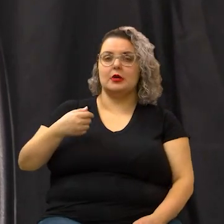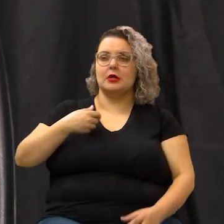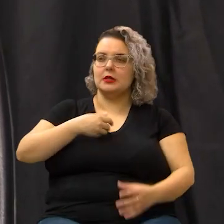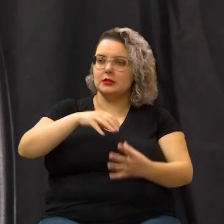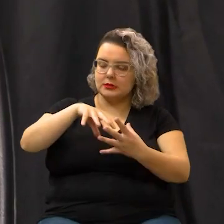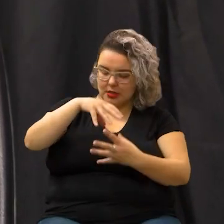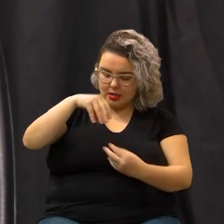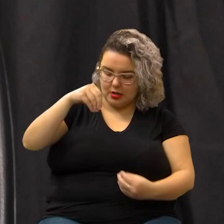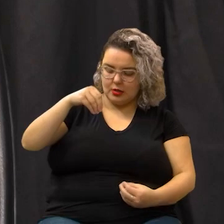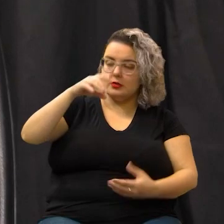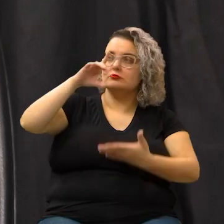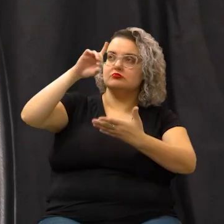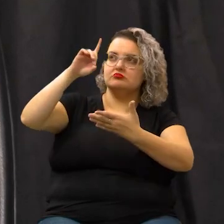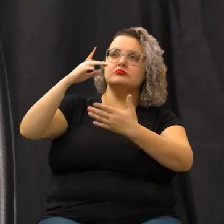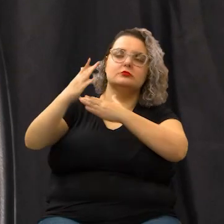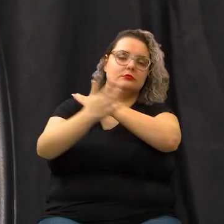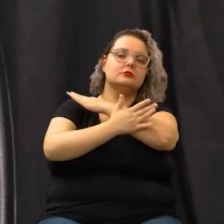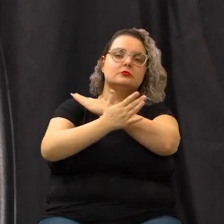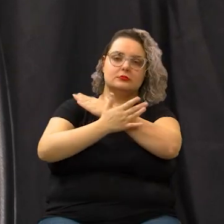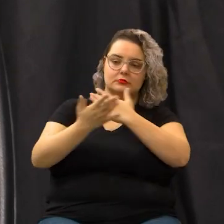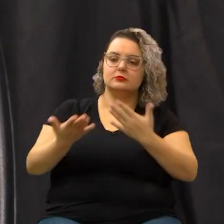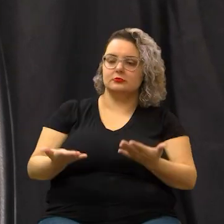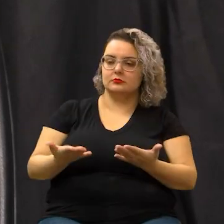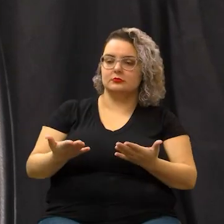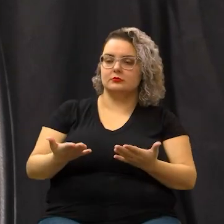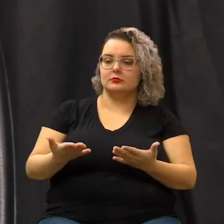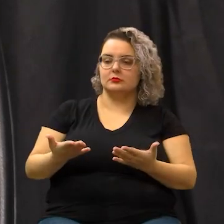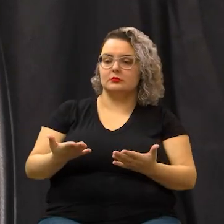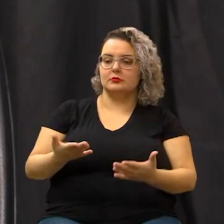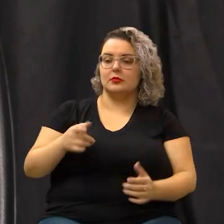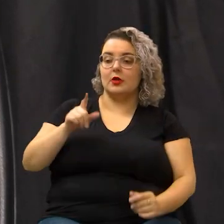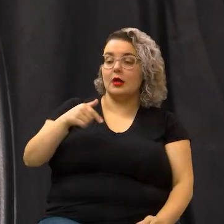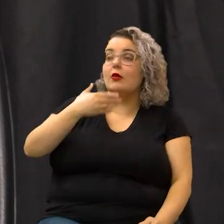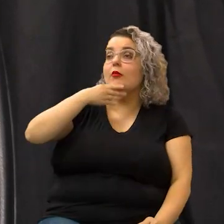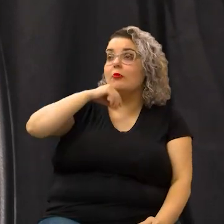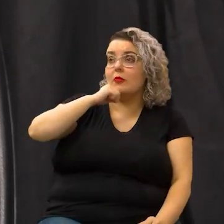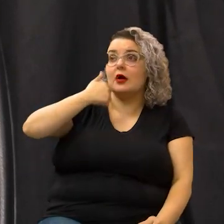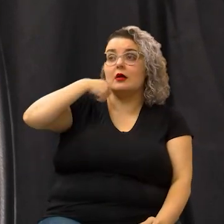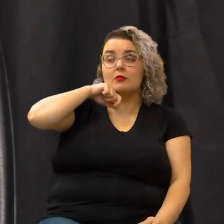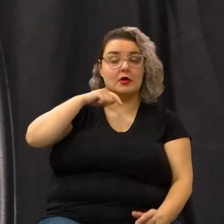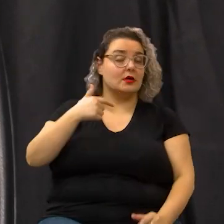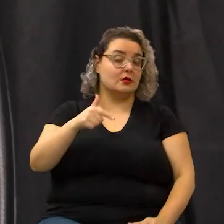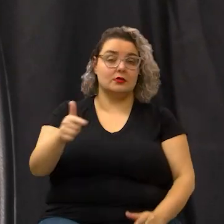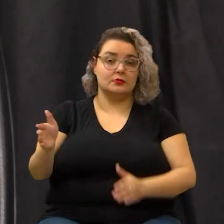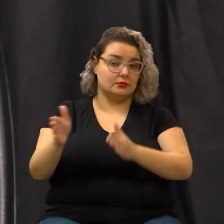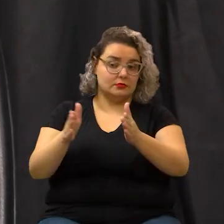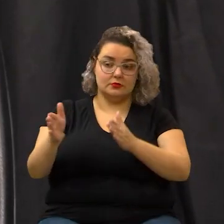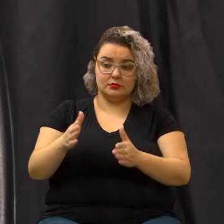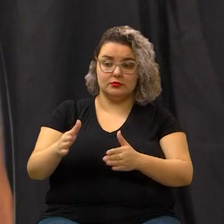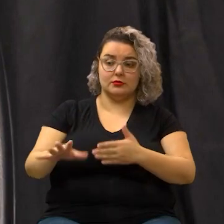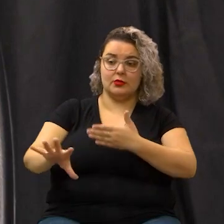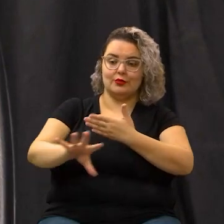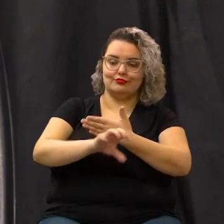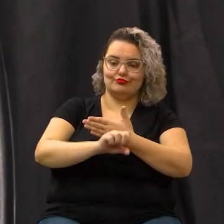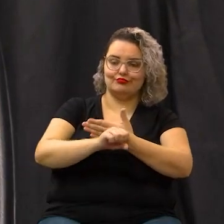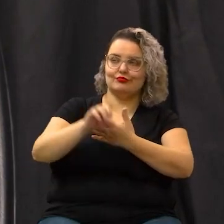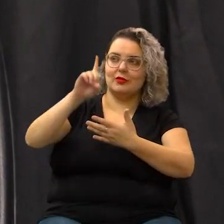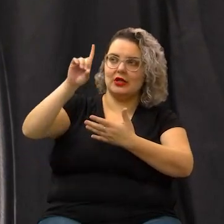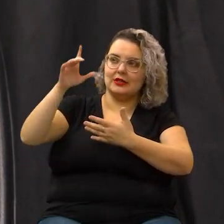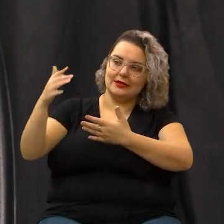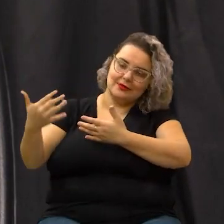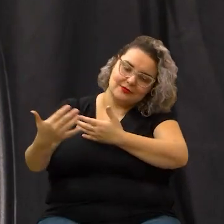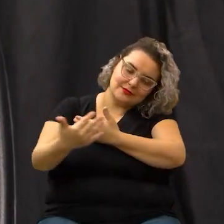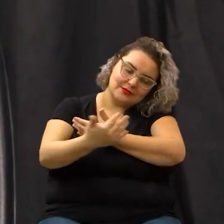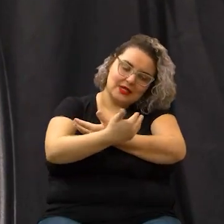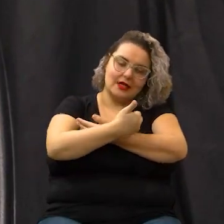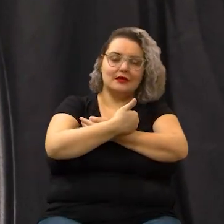essa questão espiritual em Deus me ajudou. E foi ali o pai e a mãe que eu não tive na época, sabe? Como um